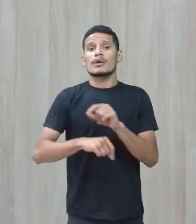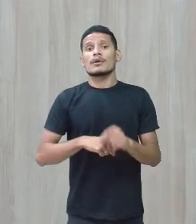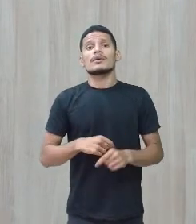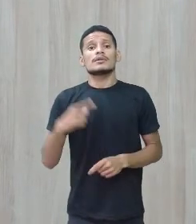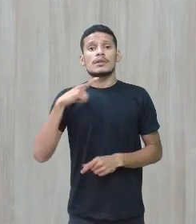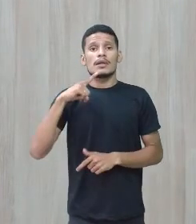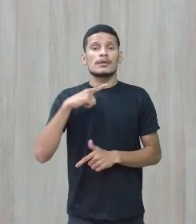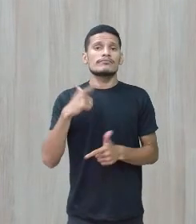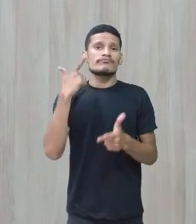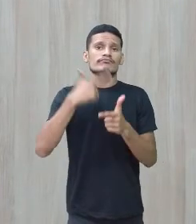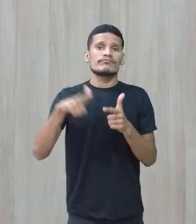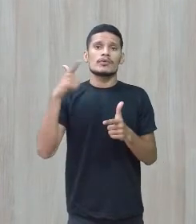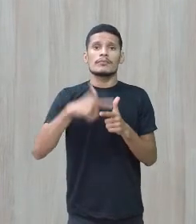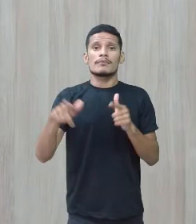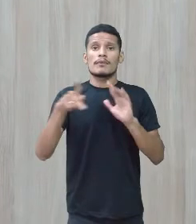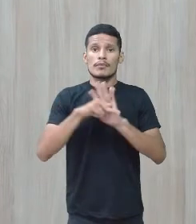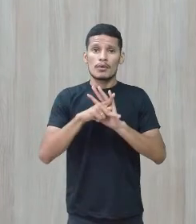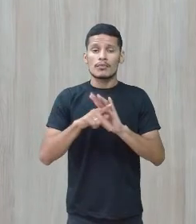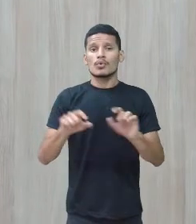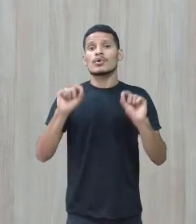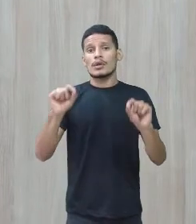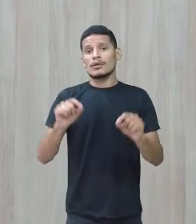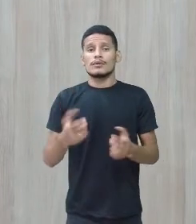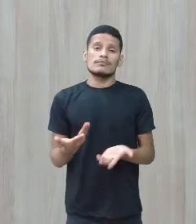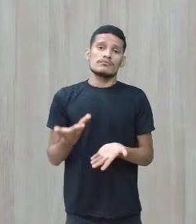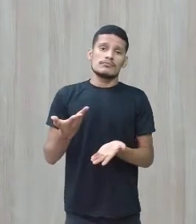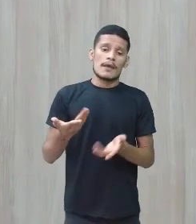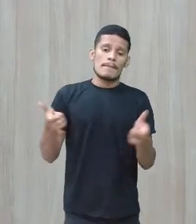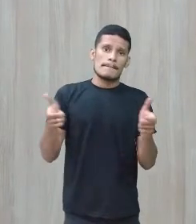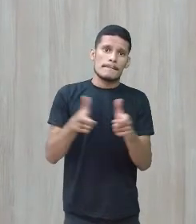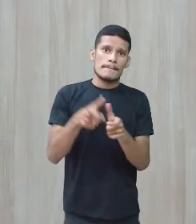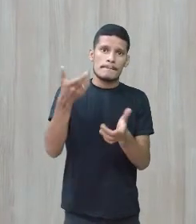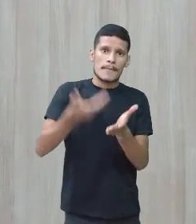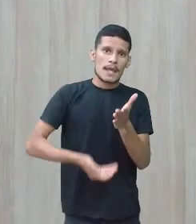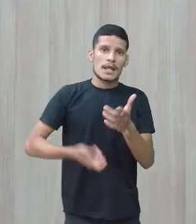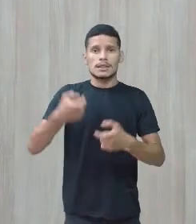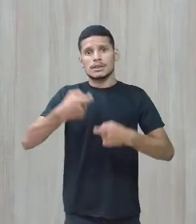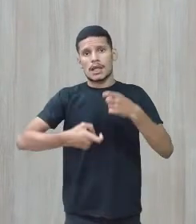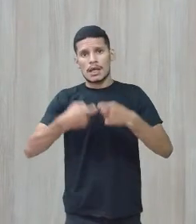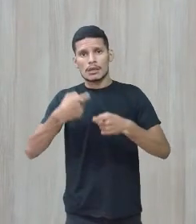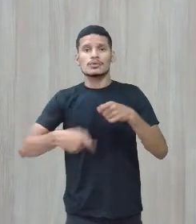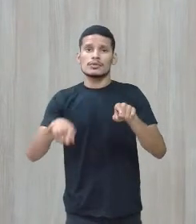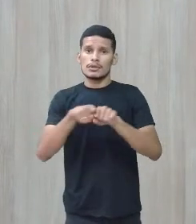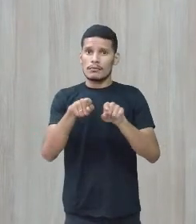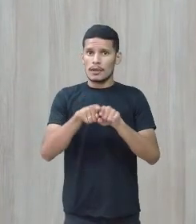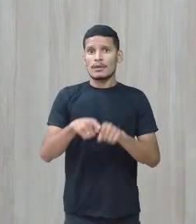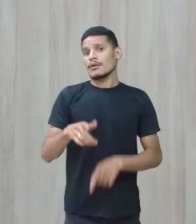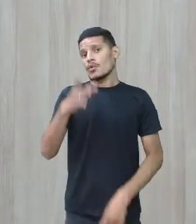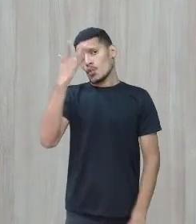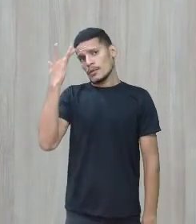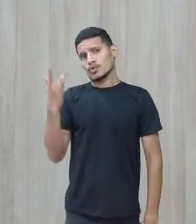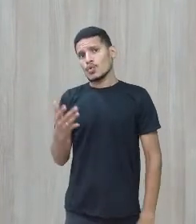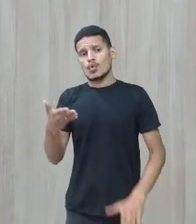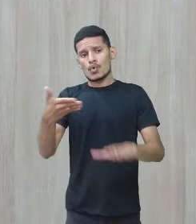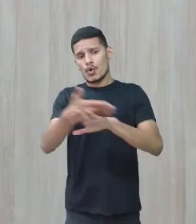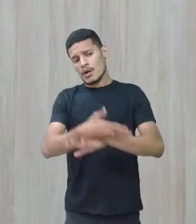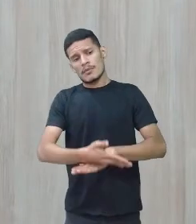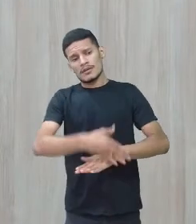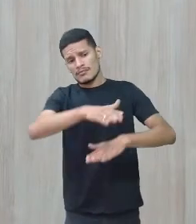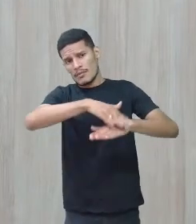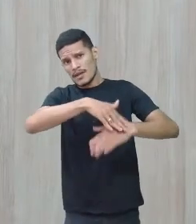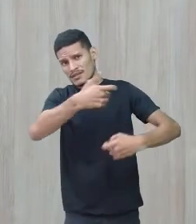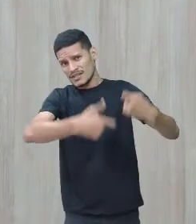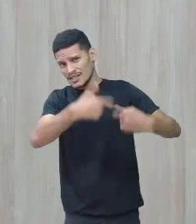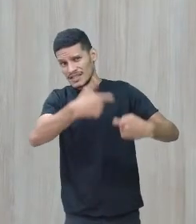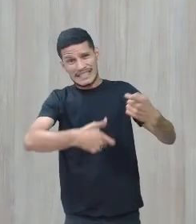ter uma diminuição na função sexual, né? Então, o cara, quando chega lá, vai dar errado,